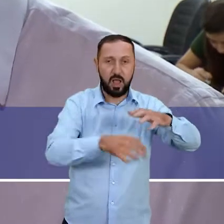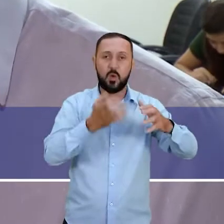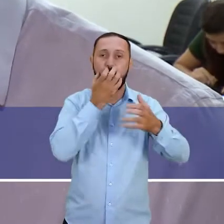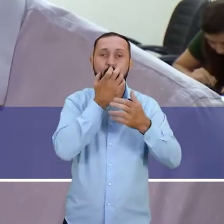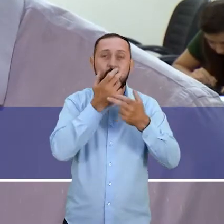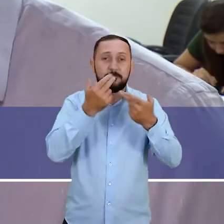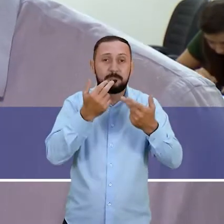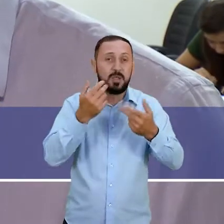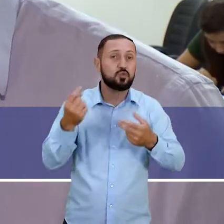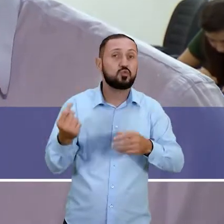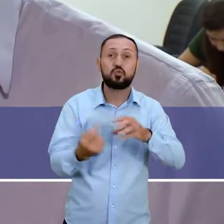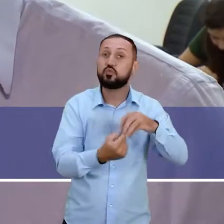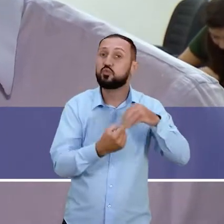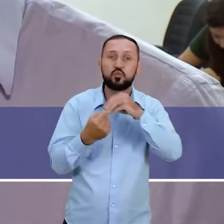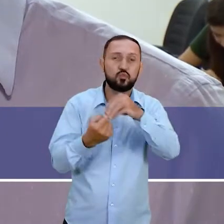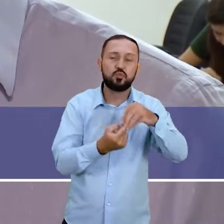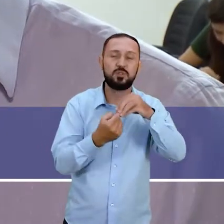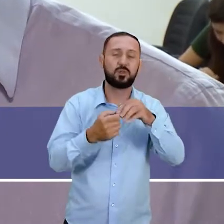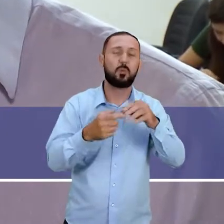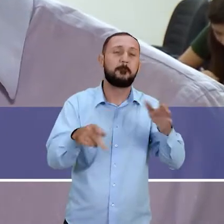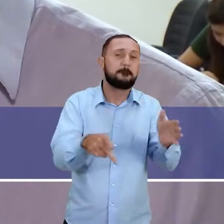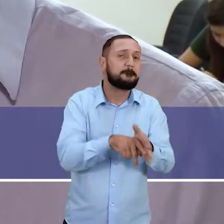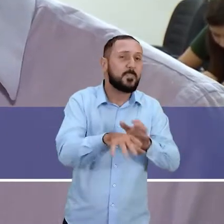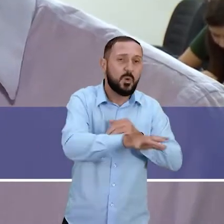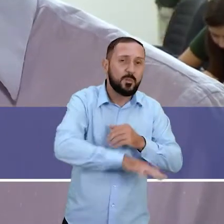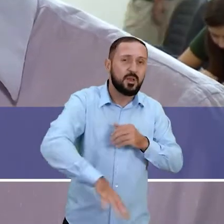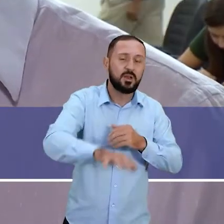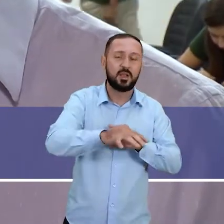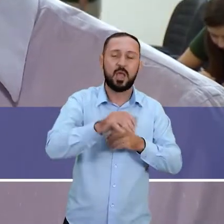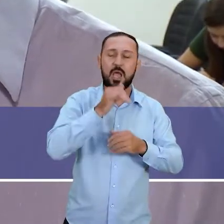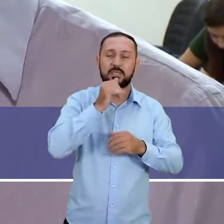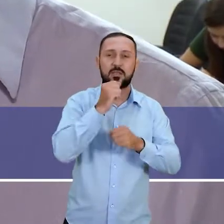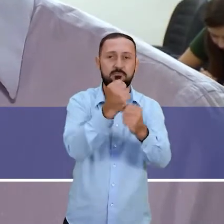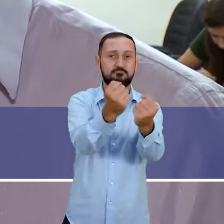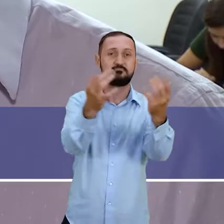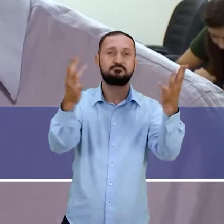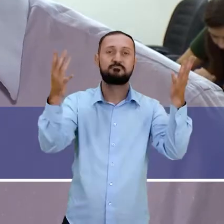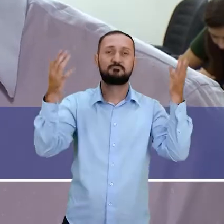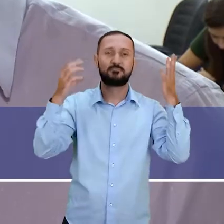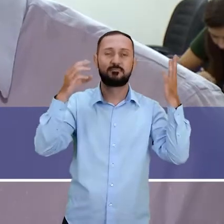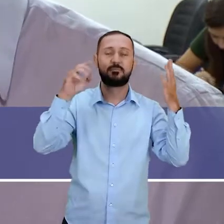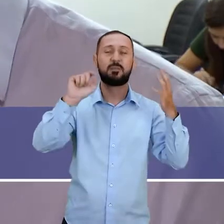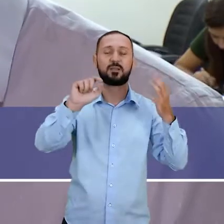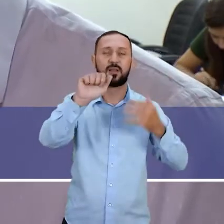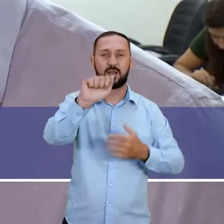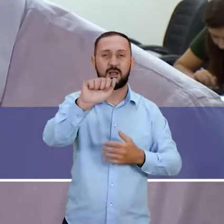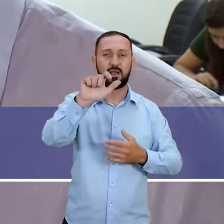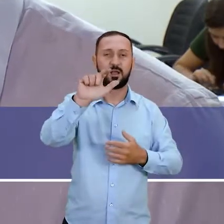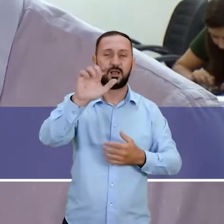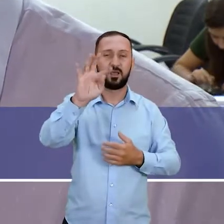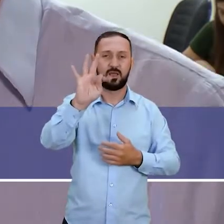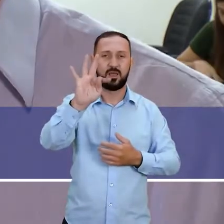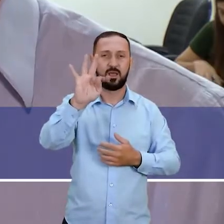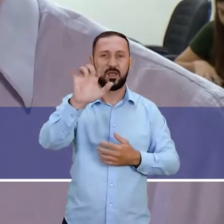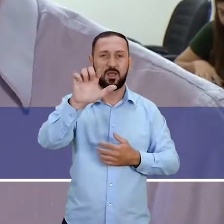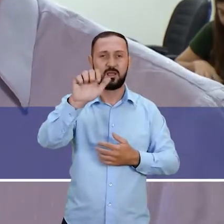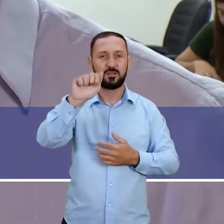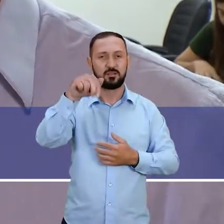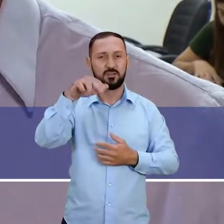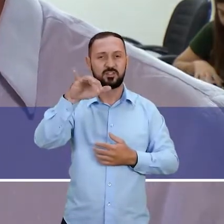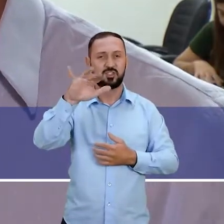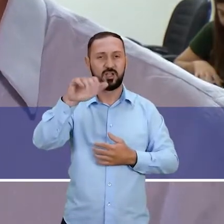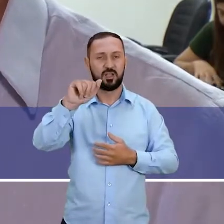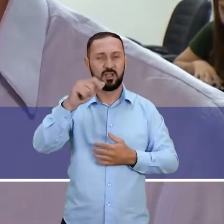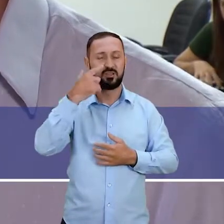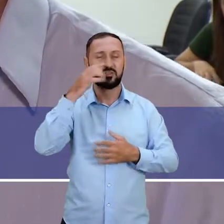endêmicas, né, únicas, e é talvez o único conjunto de Mata Atlântica conservado hoje no Mato Grosso do Sul. Estamos aqui hoje